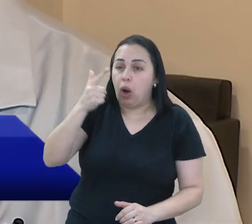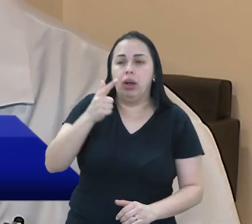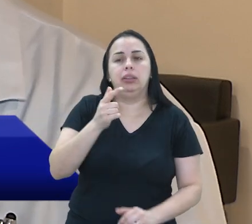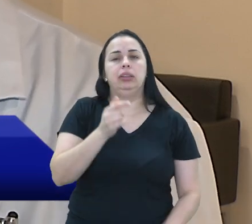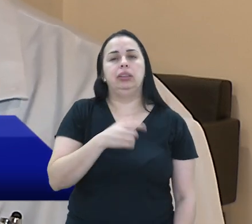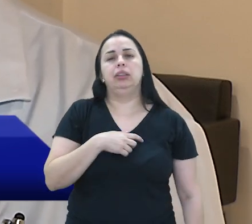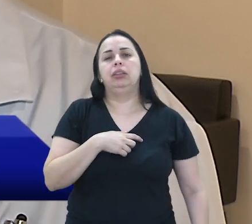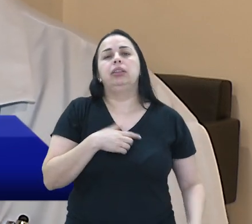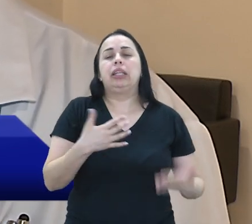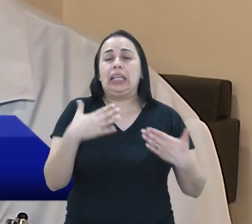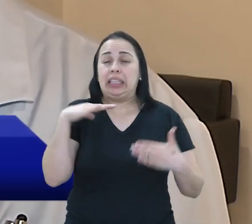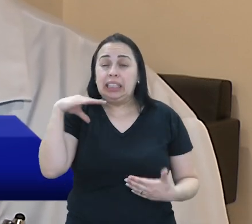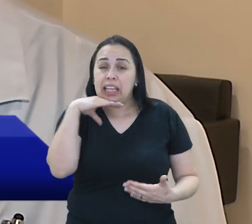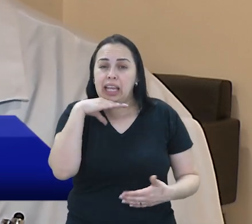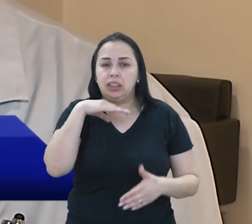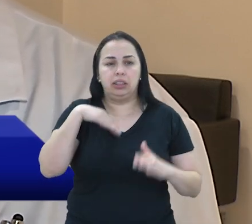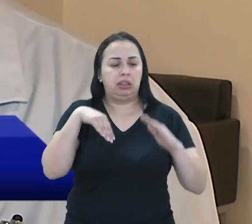se expor